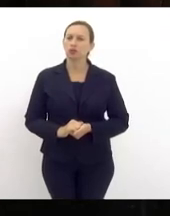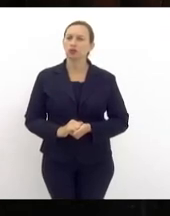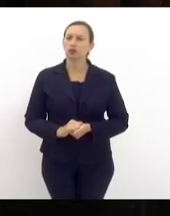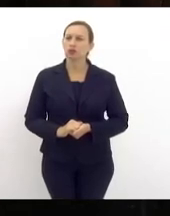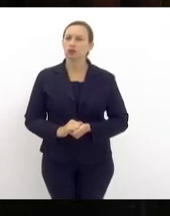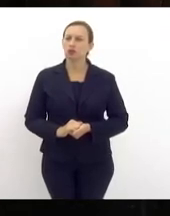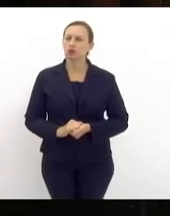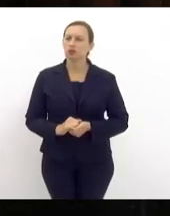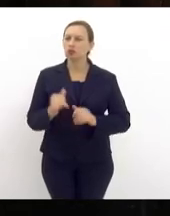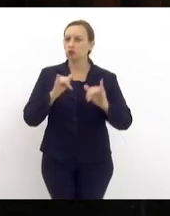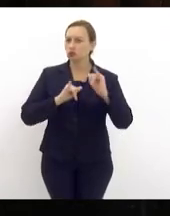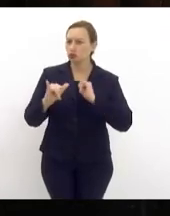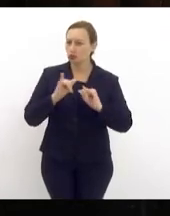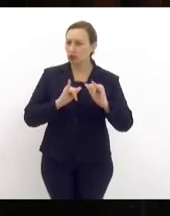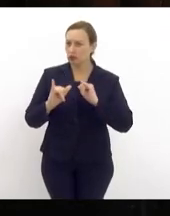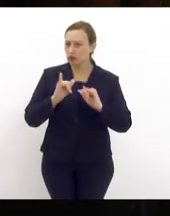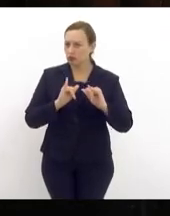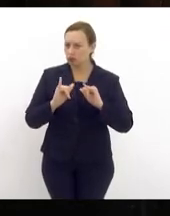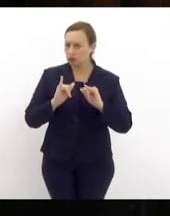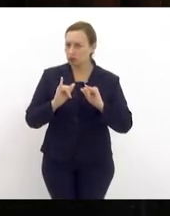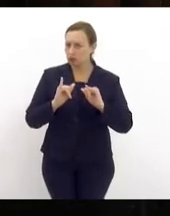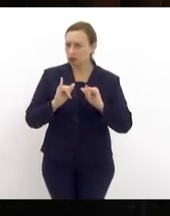seguinte notícia: